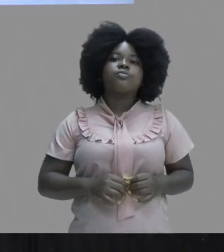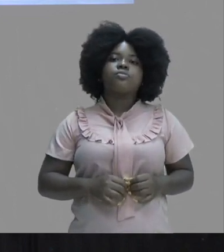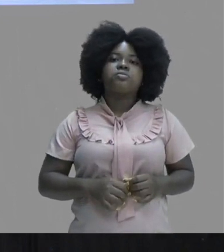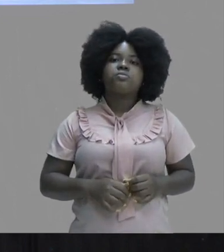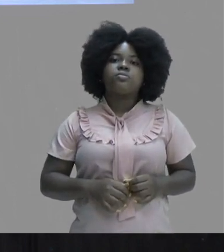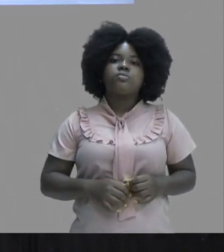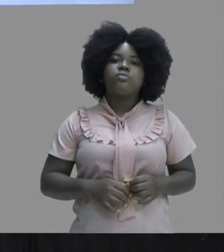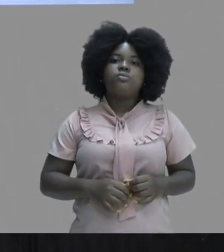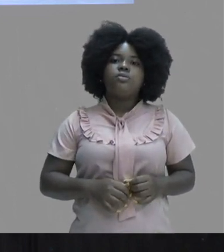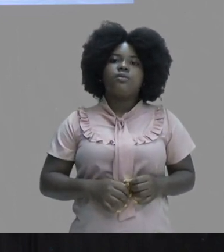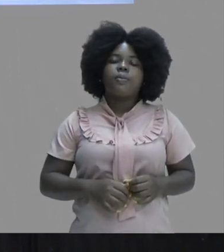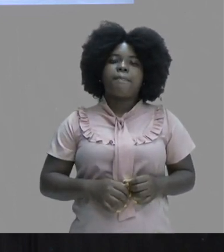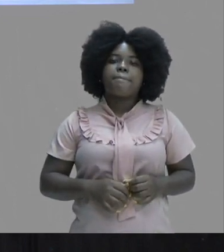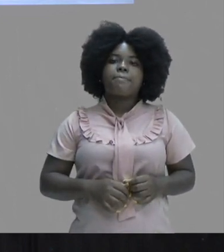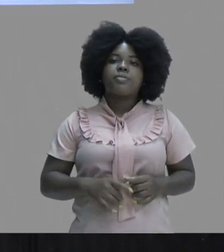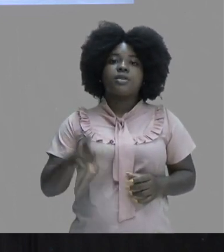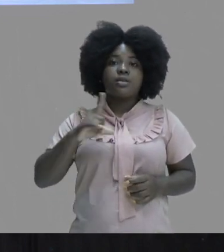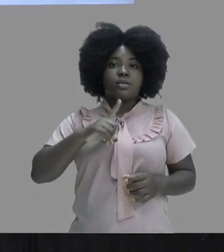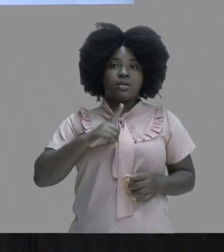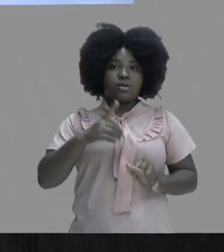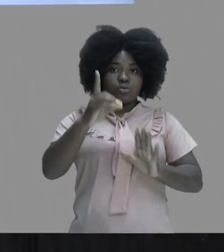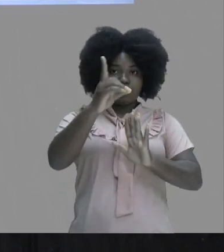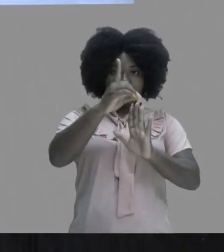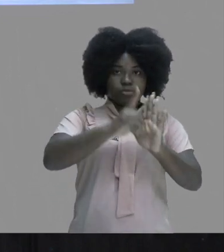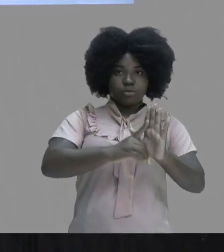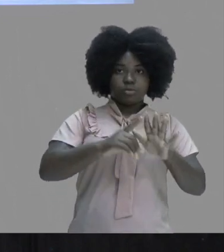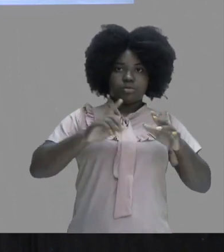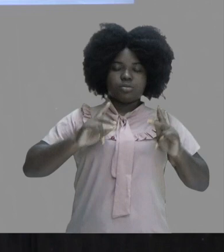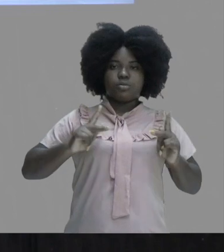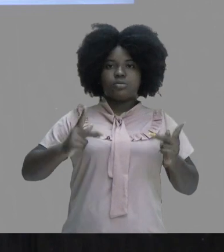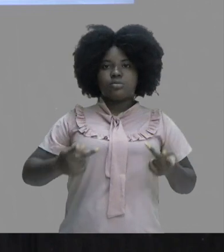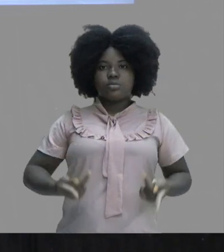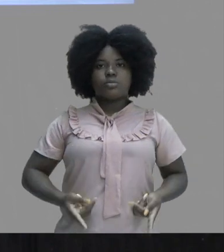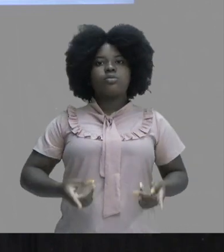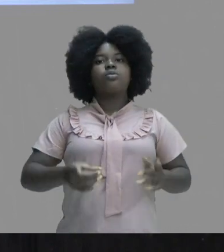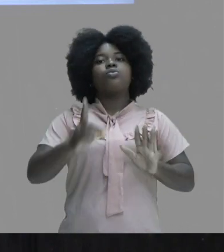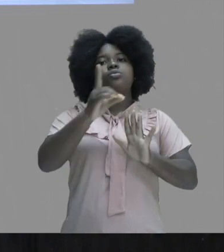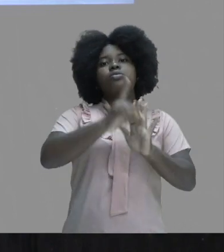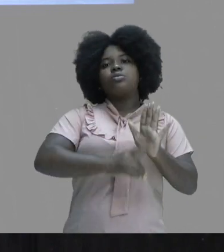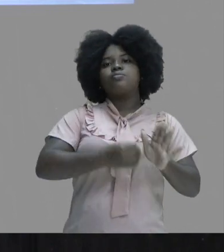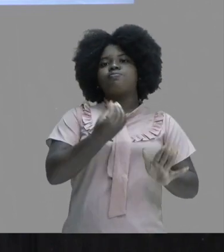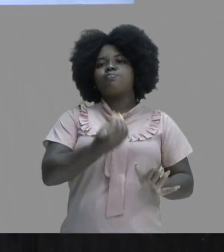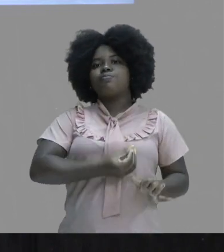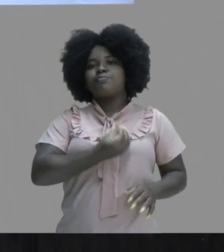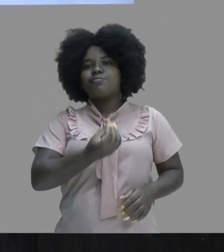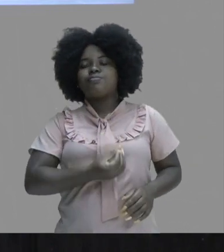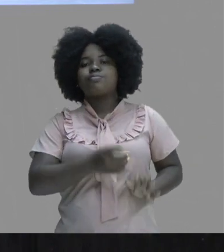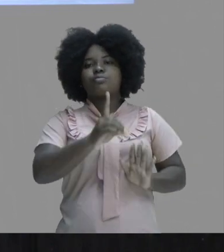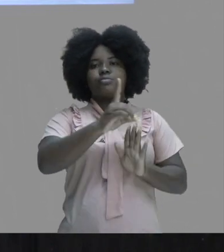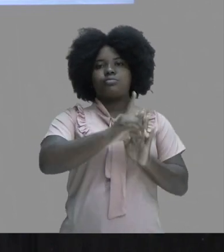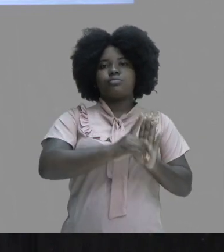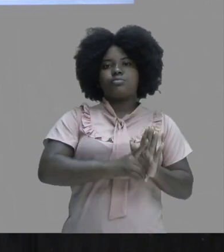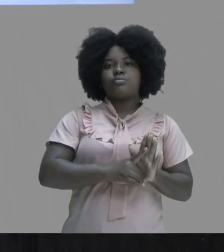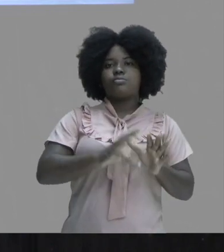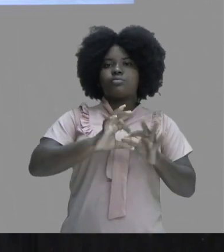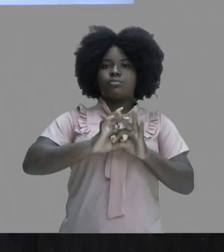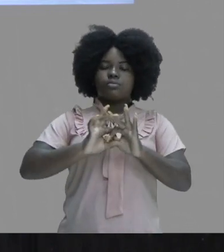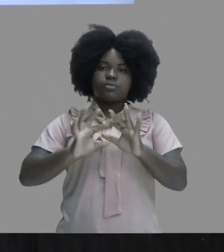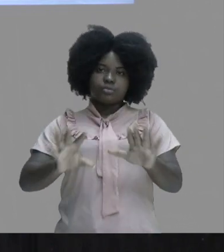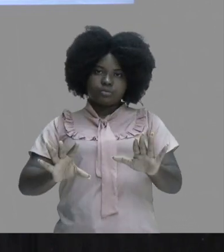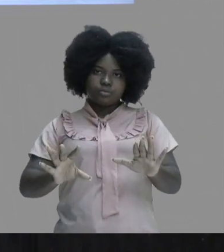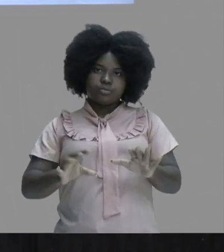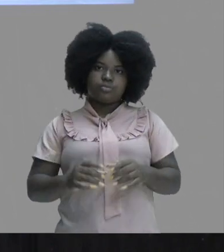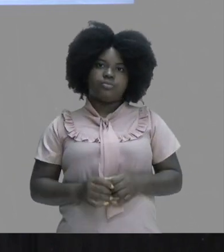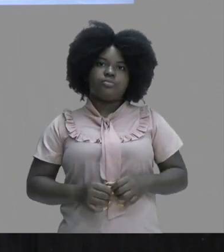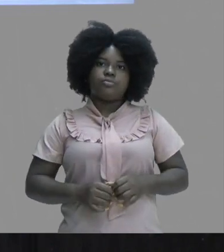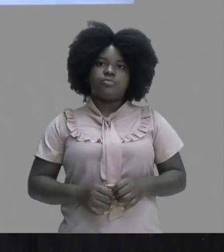qualquer critério, os chamados direitos humanos, o direito à vida, o direito à dignidade, o direito à liberdade, etc. Beleza? Isso foi